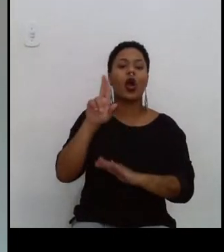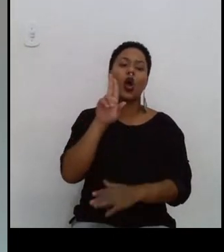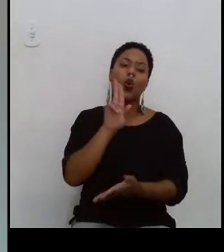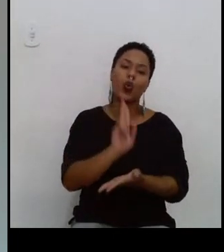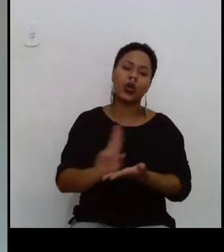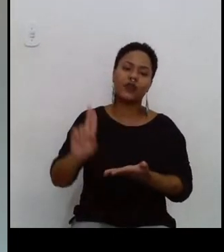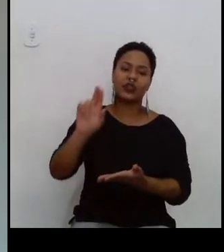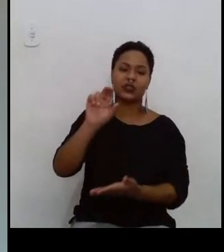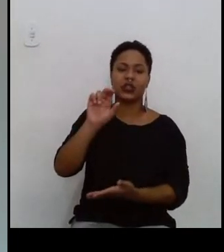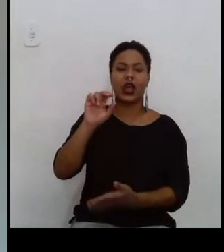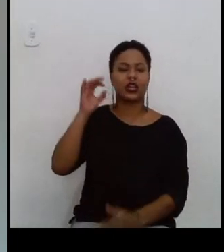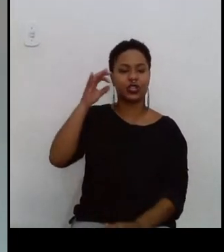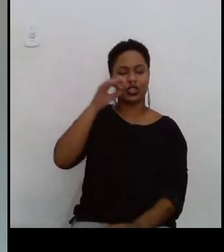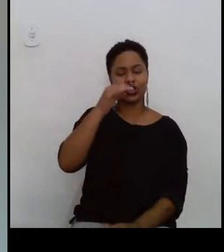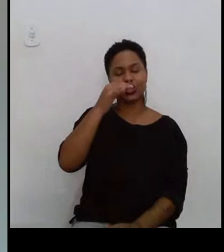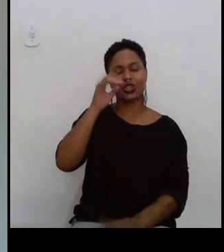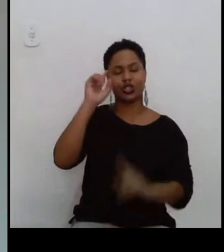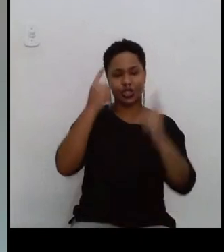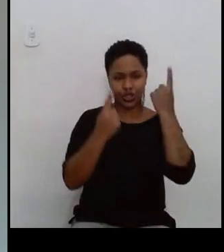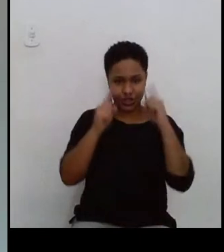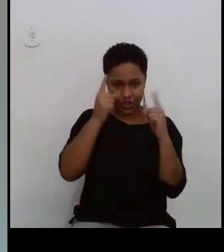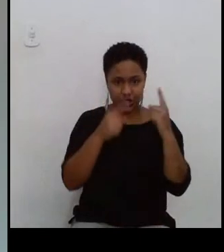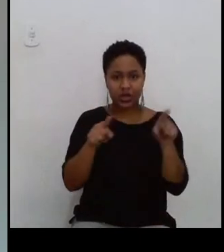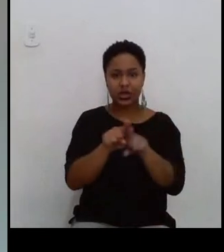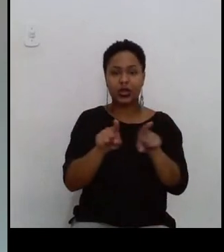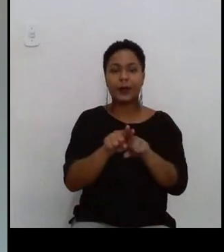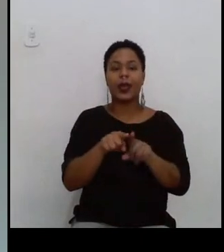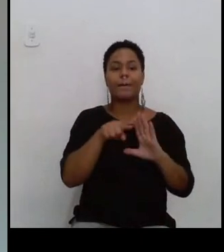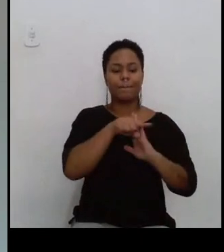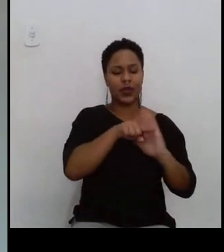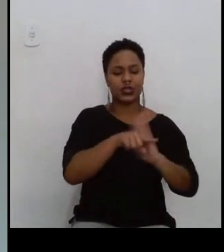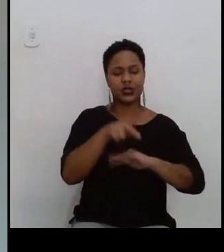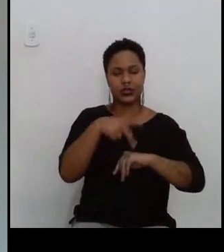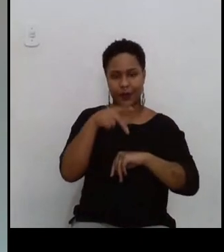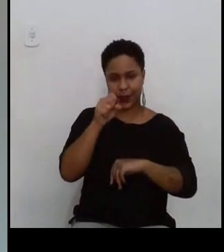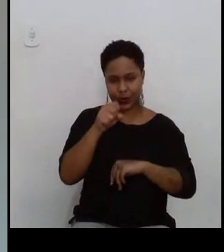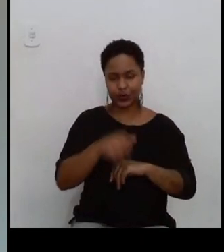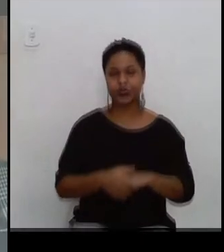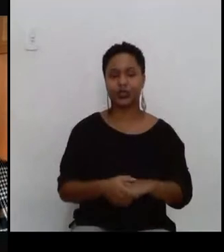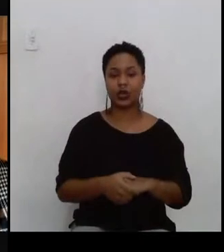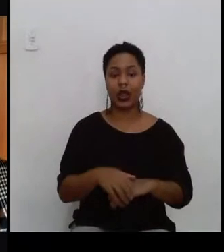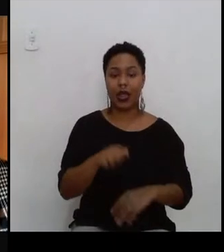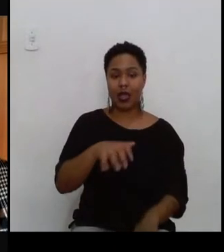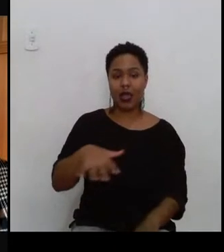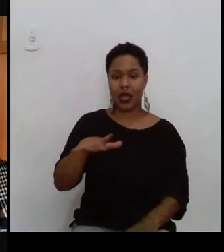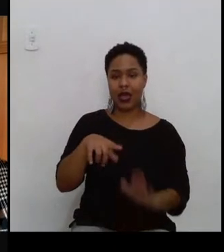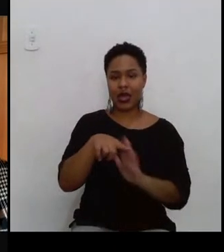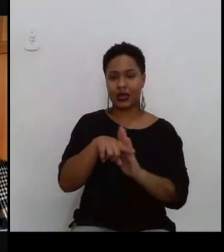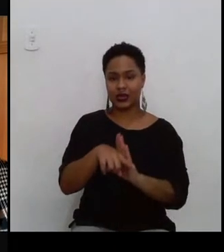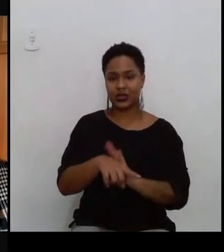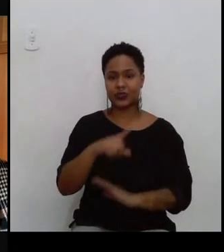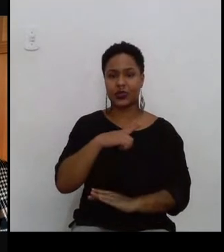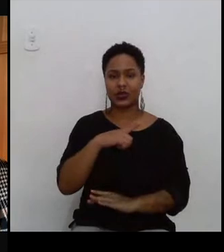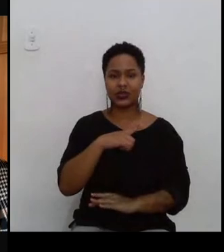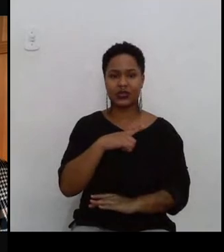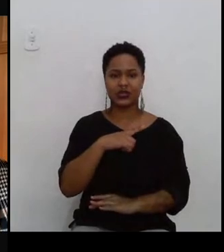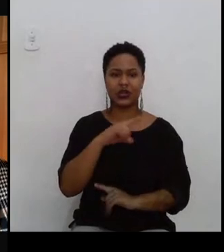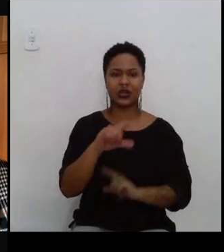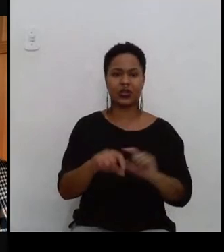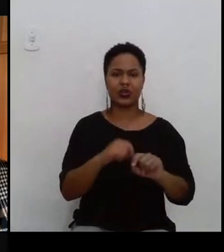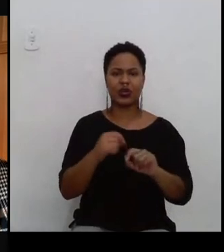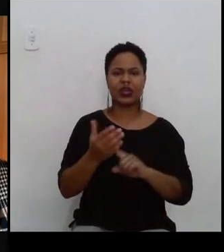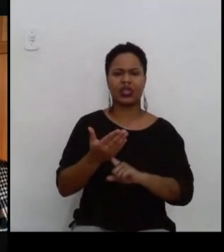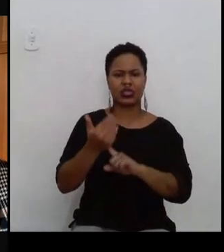e pesquisadora de pós-doutorado na mesma instituição sua área de pesquisa e encontramos composto mapa do mar 500